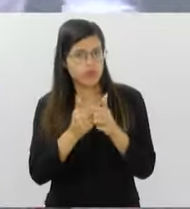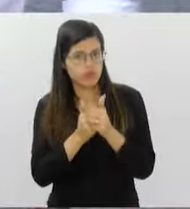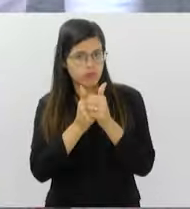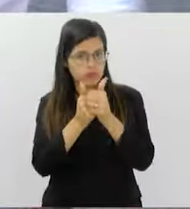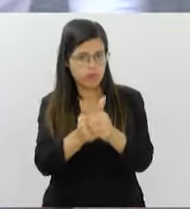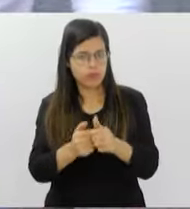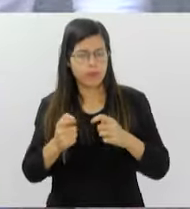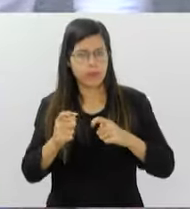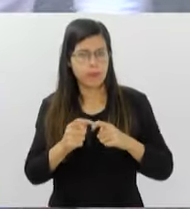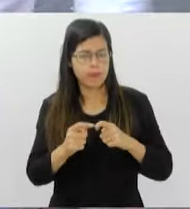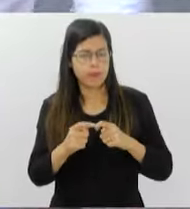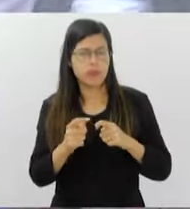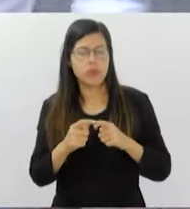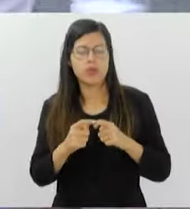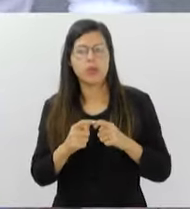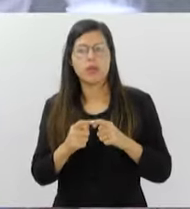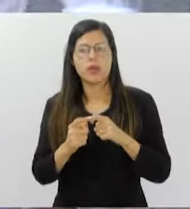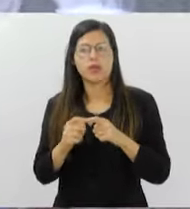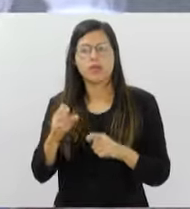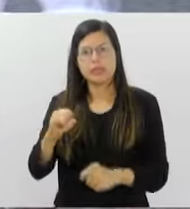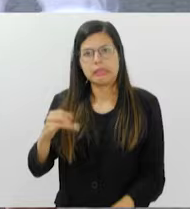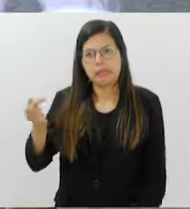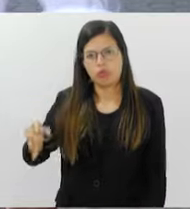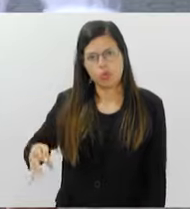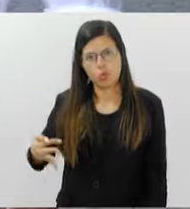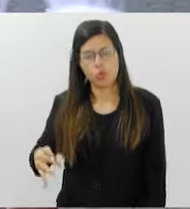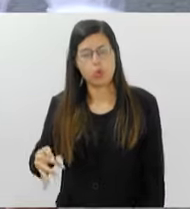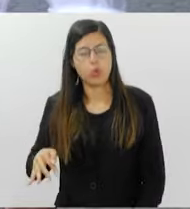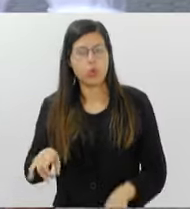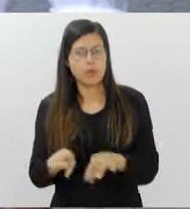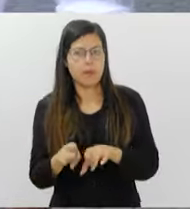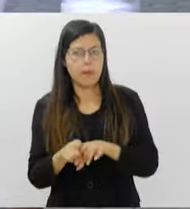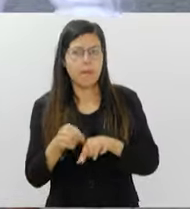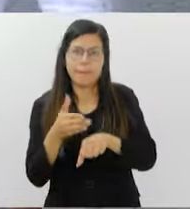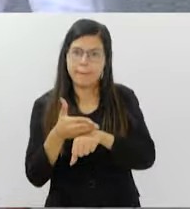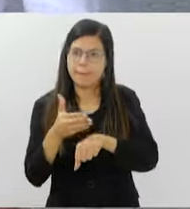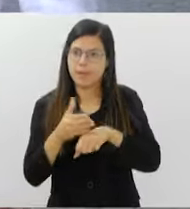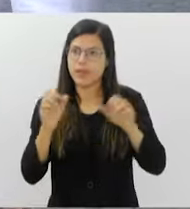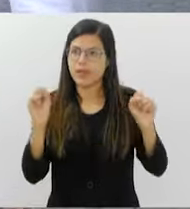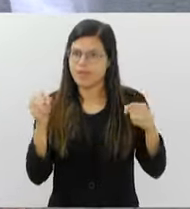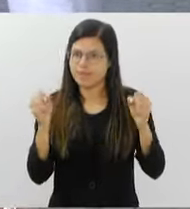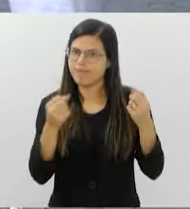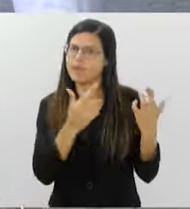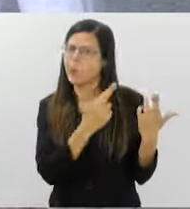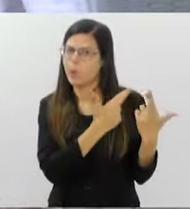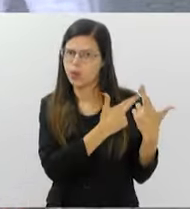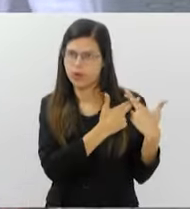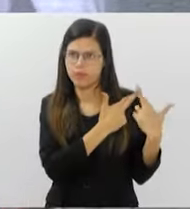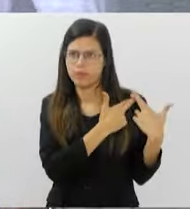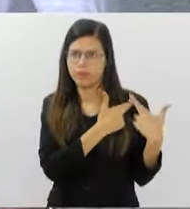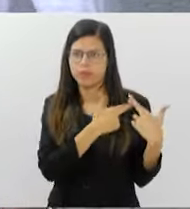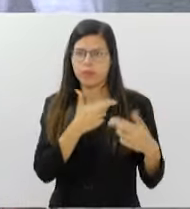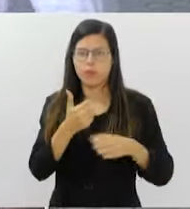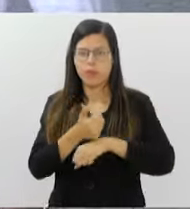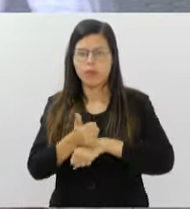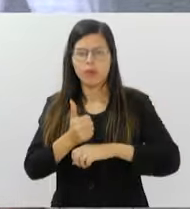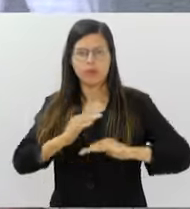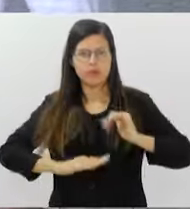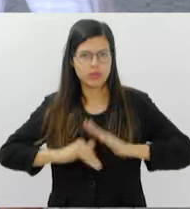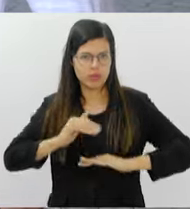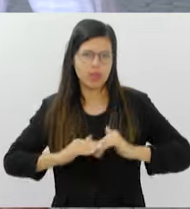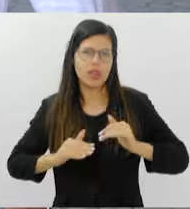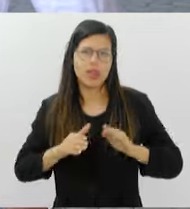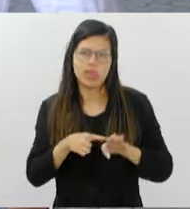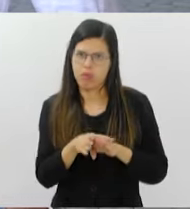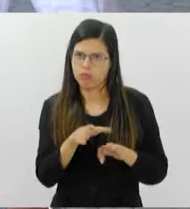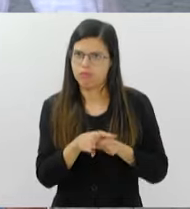acompanhamento médico em caso de algum sintoma, alguma dor. E também aliada à prática de exercício com responsabilidade, com algum profissional também